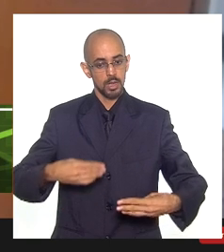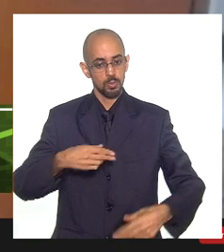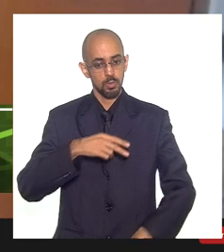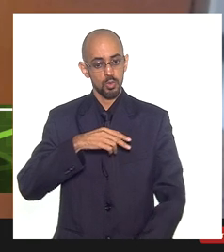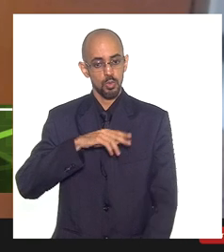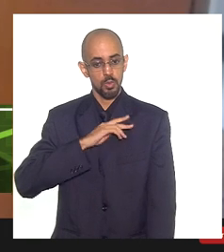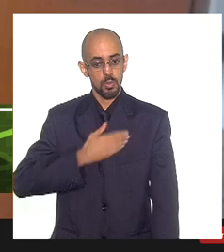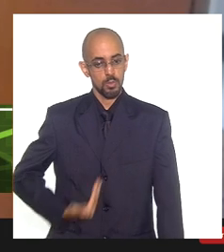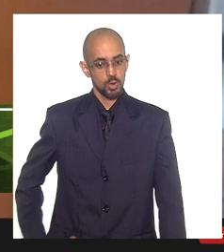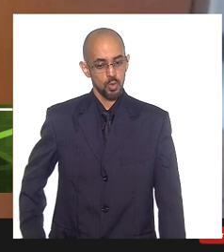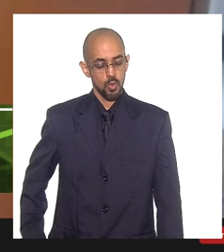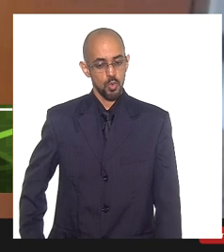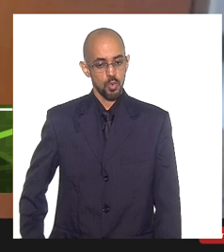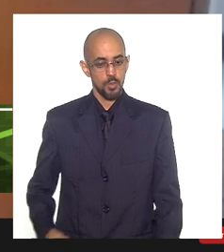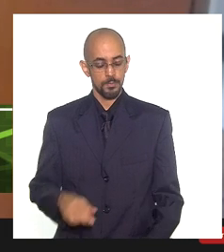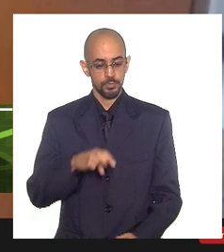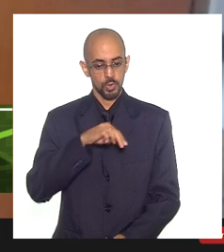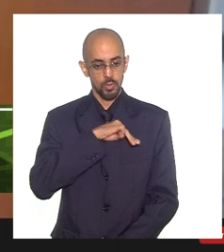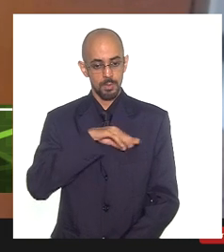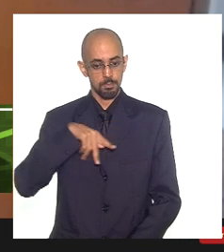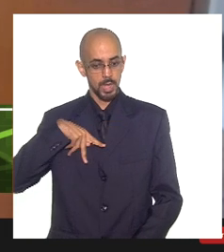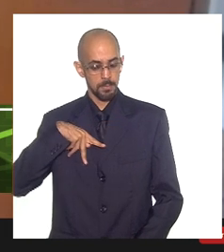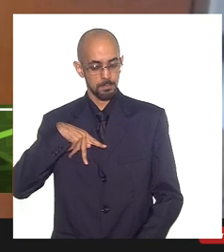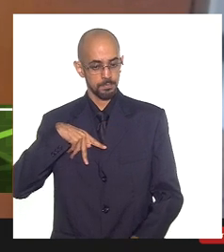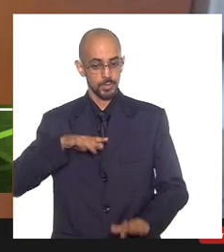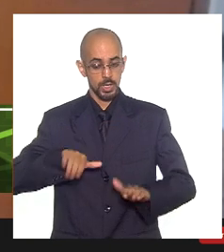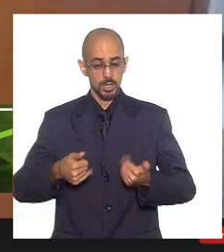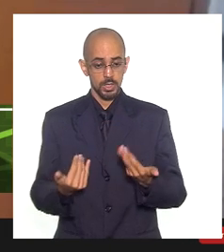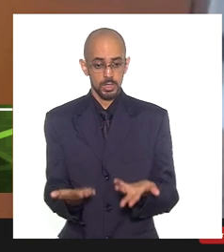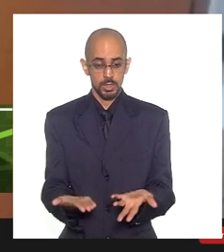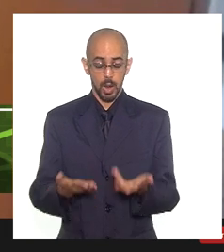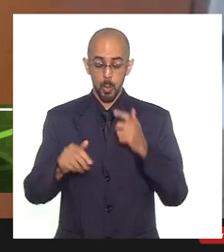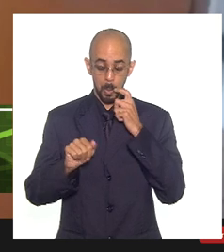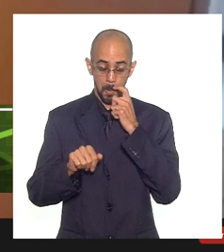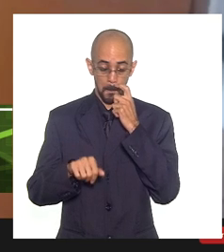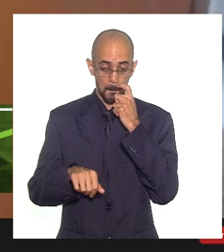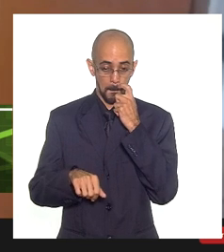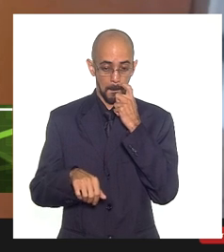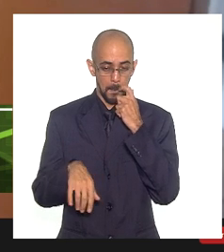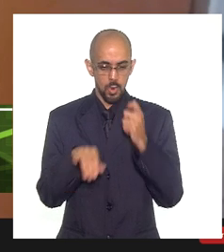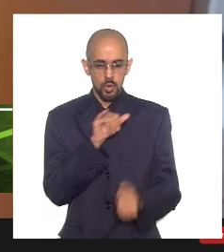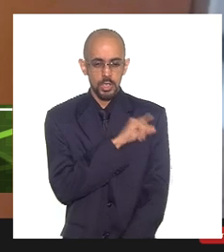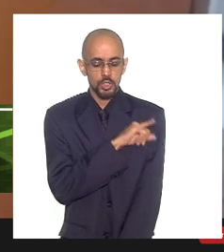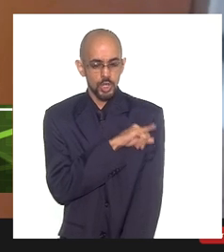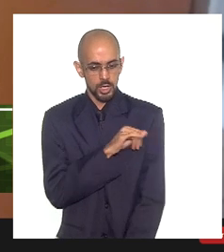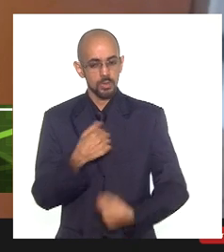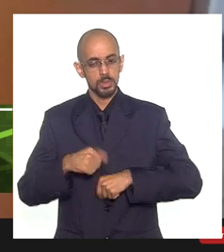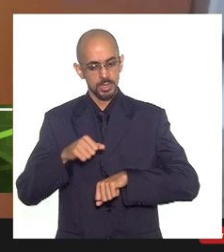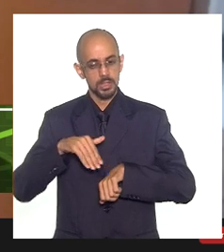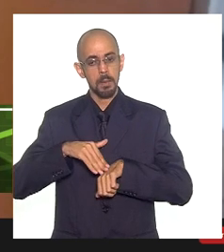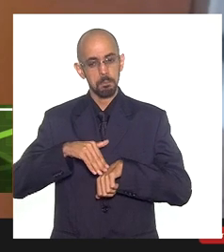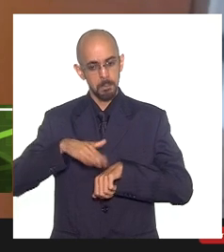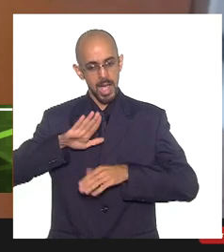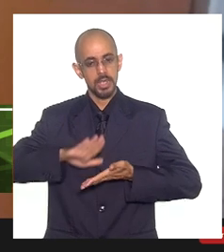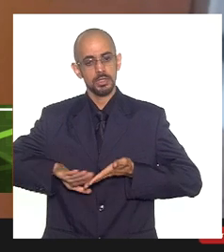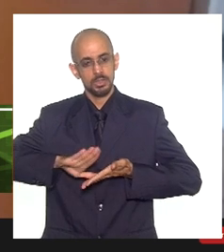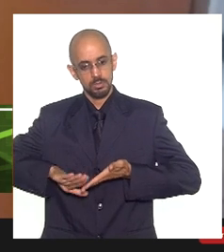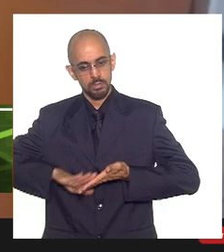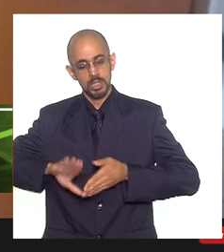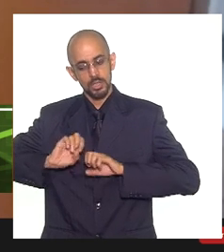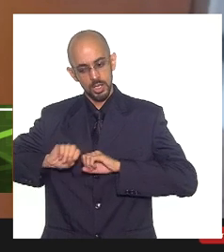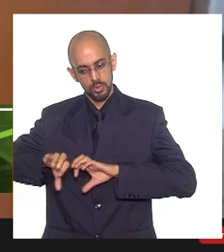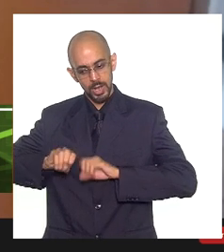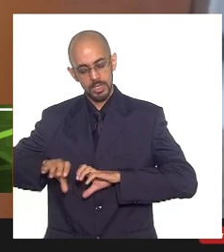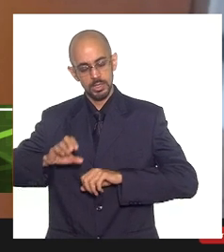então evidentemente que o Rio de Janeiro precisa aumentar a despesa em educação